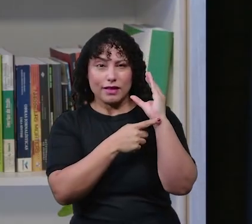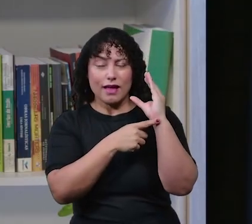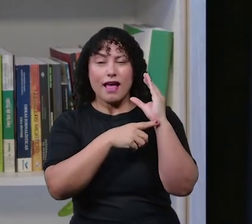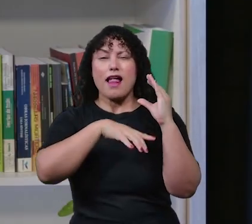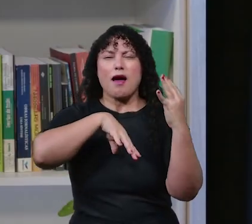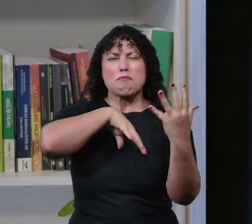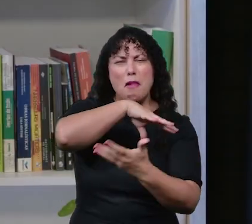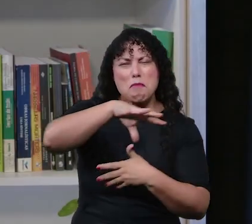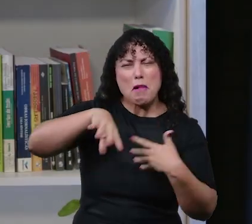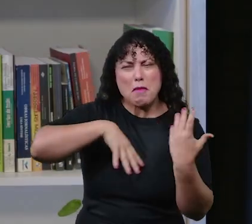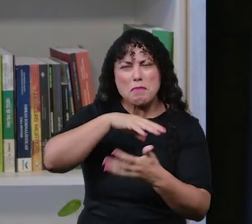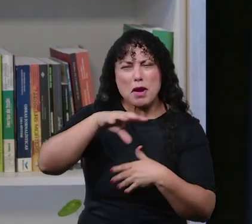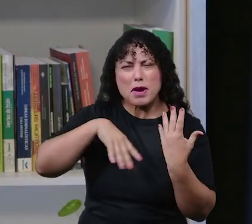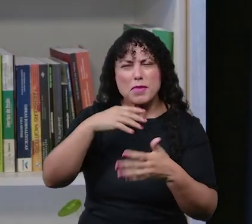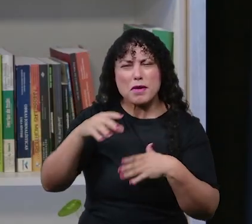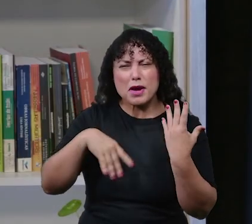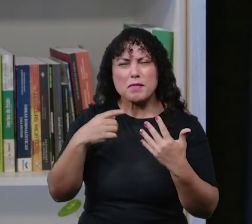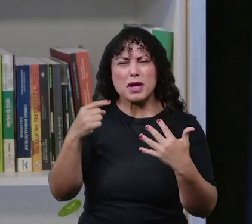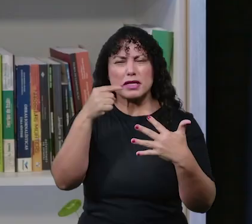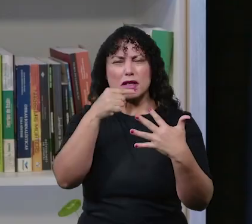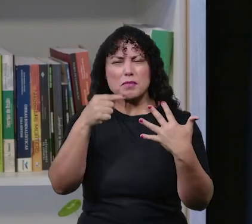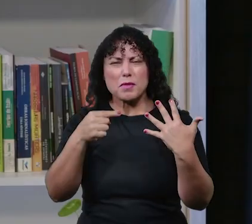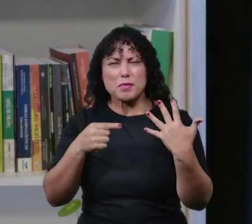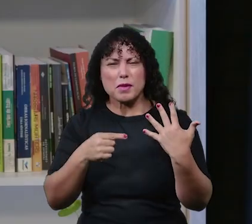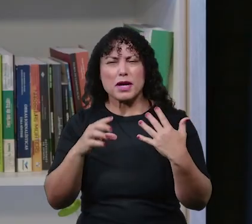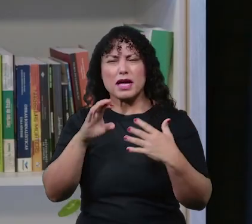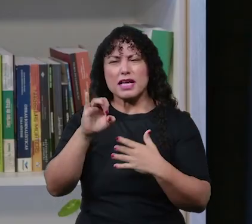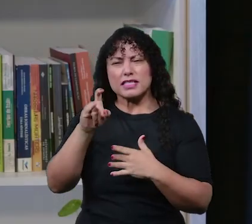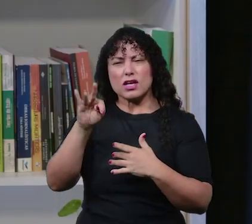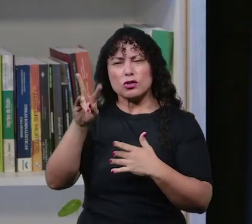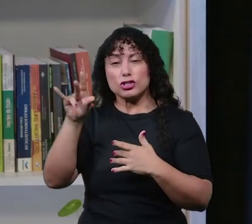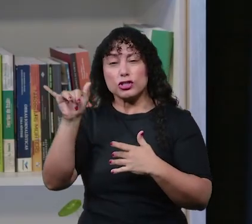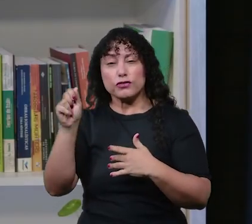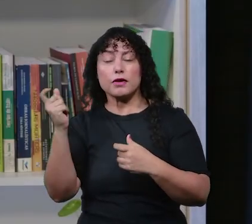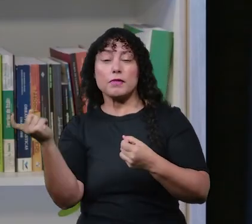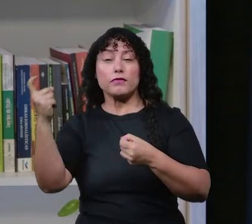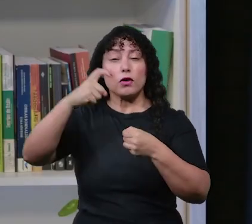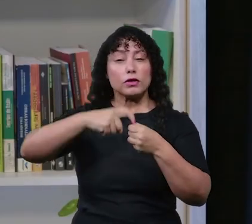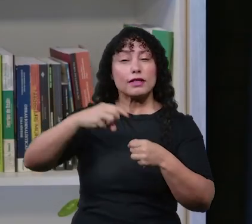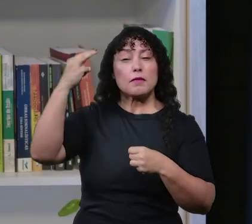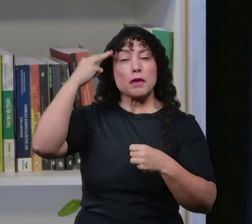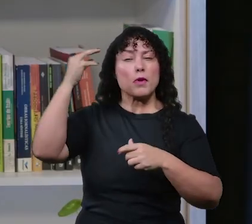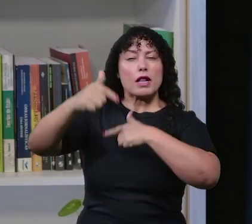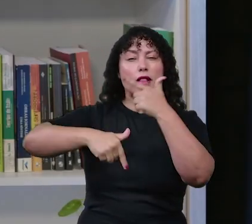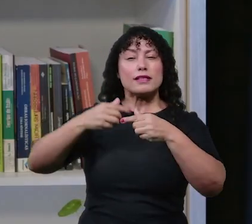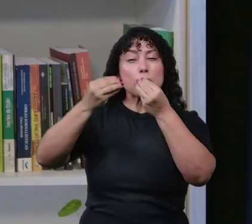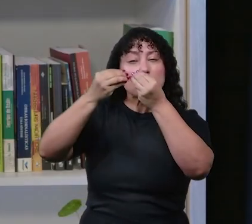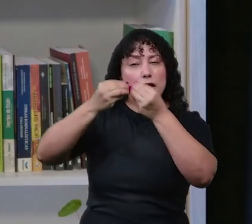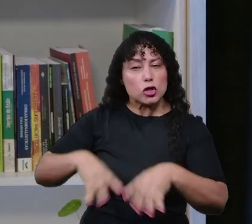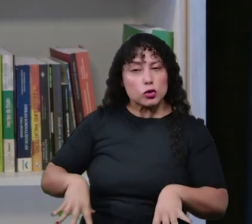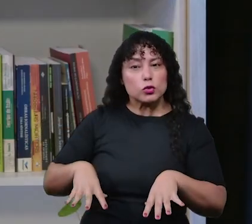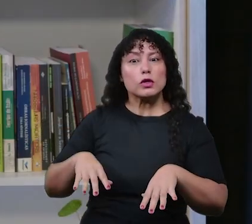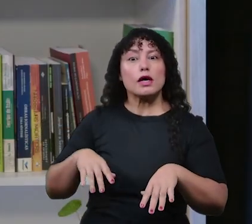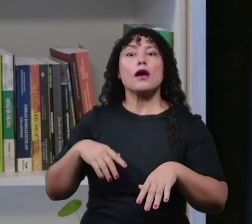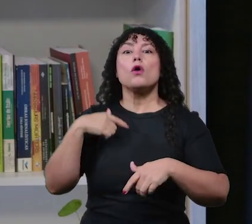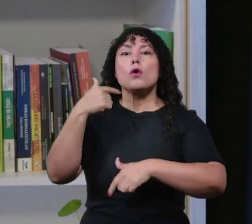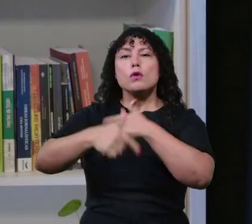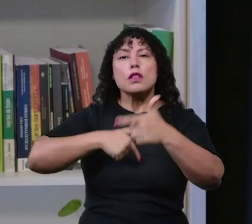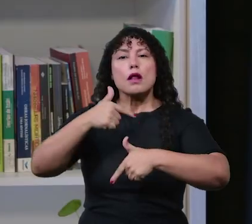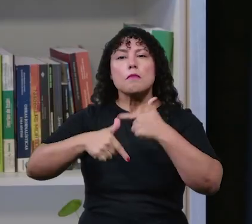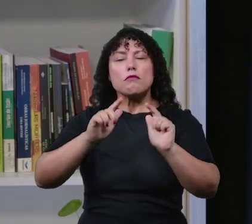pode bagunçar muito essas funções executivas, mas voltando à memória de trabalho, se isso fica prejudicado,